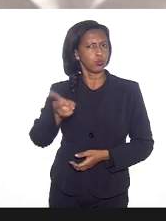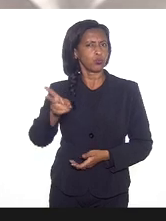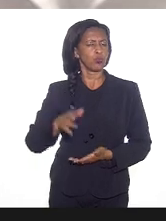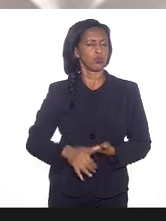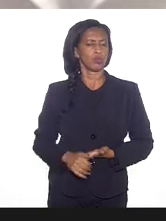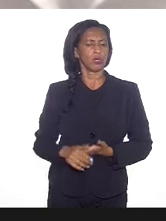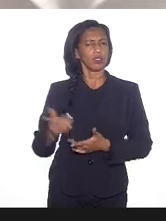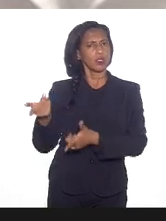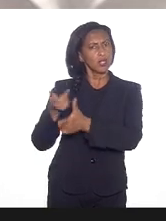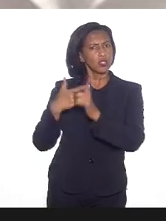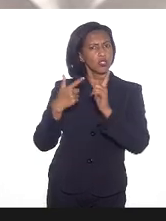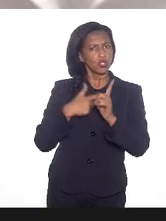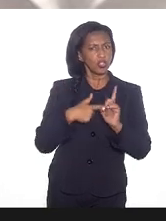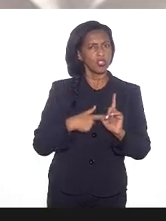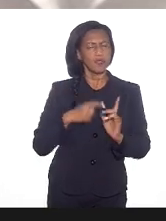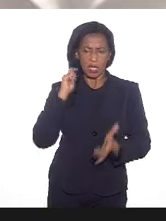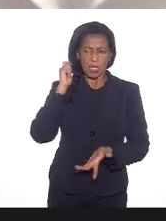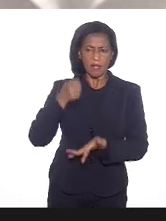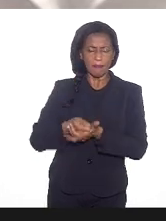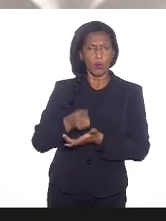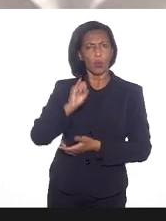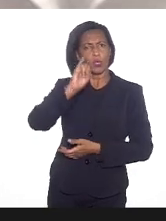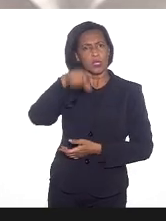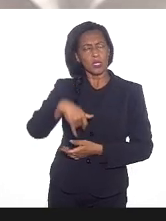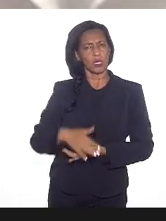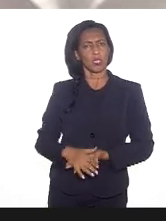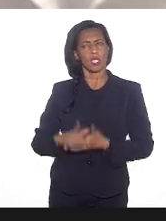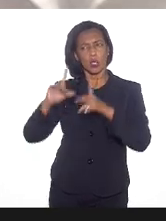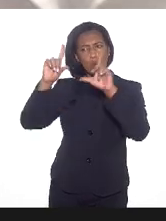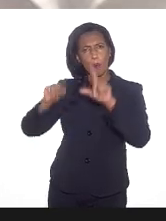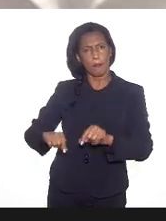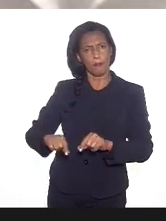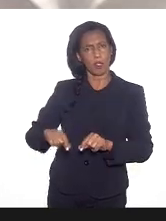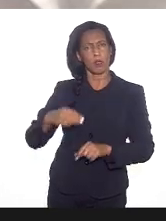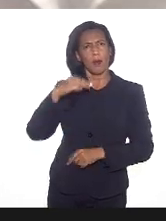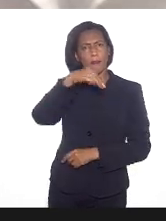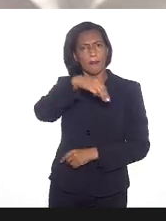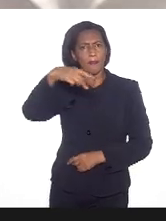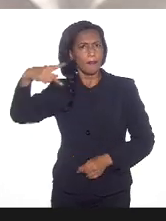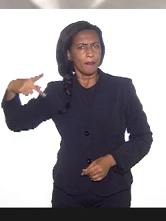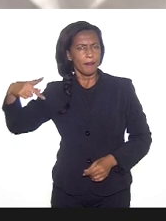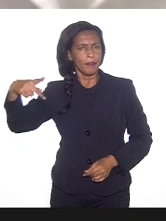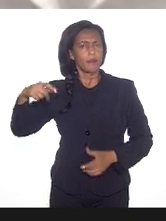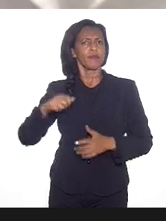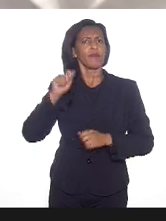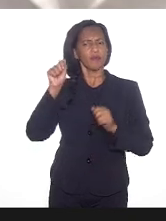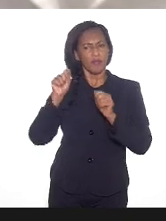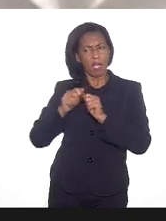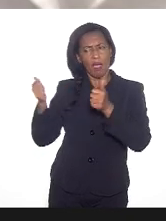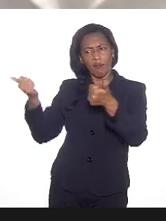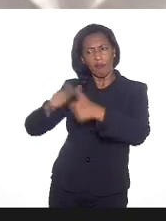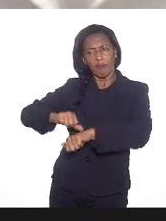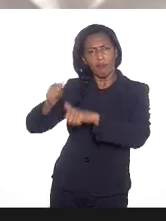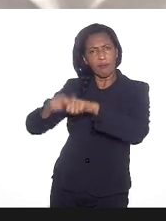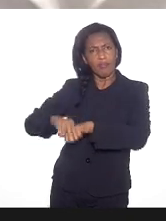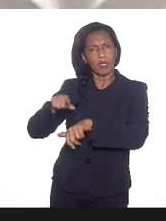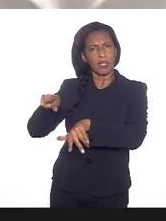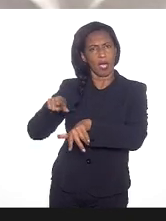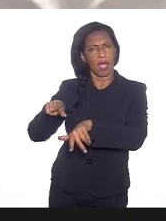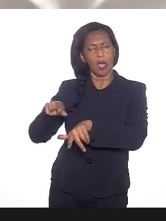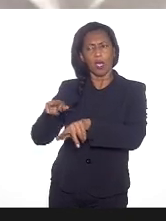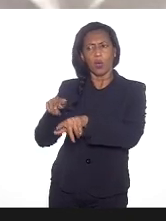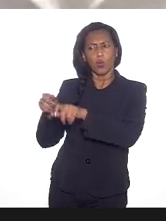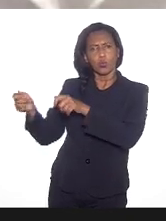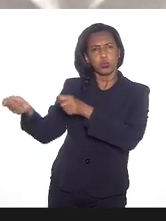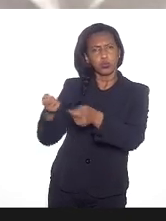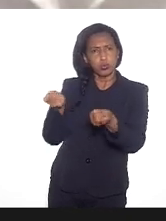dessas dívidas e impor, sim, que minimamente o Ministério Público possa avaliar os órgãos de controle, seja